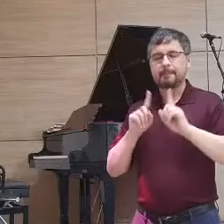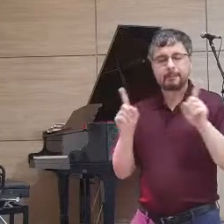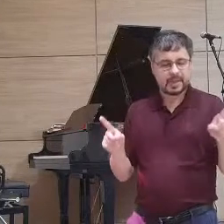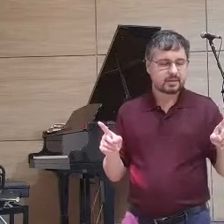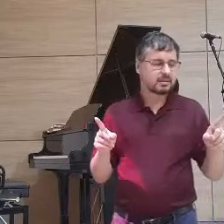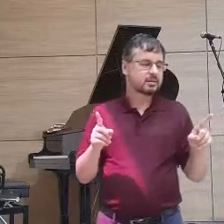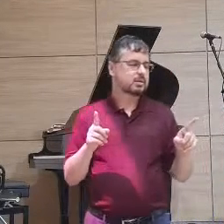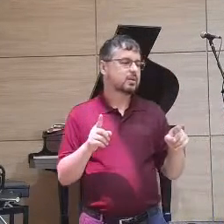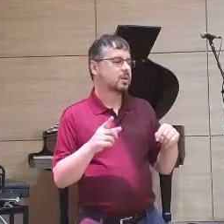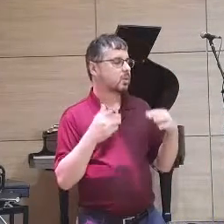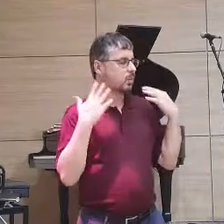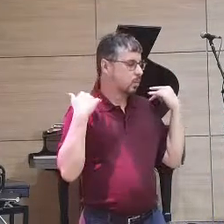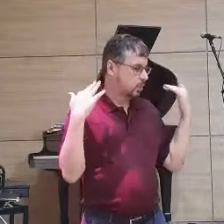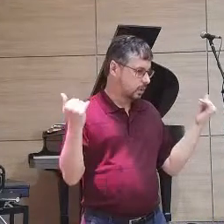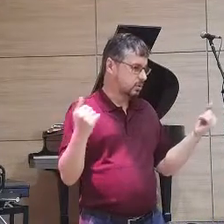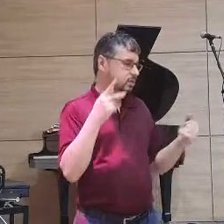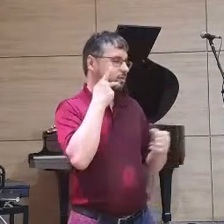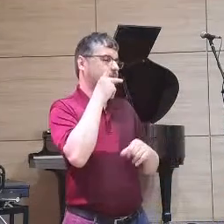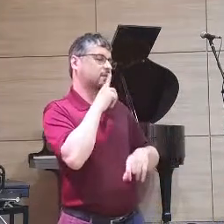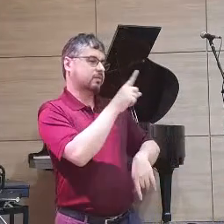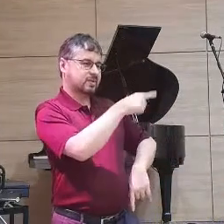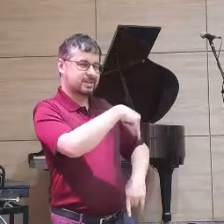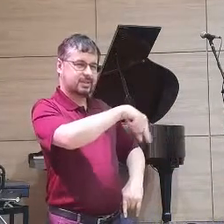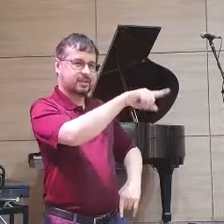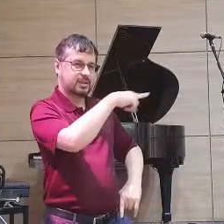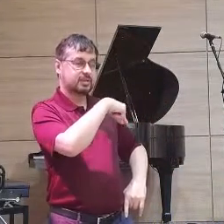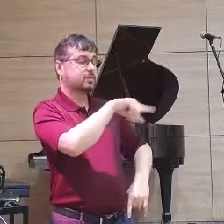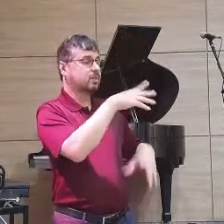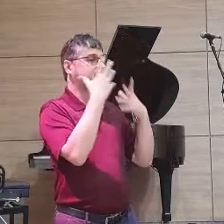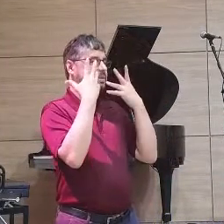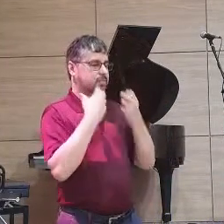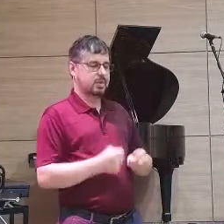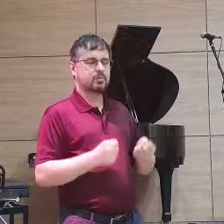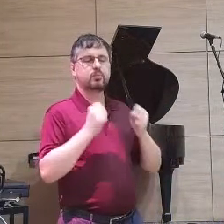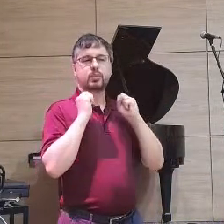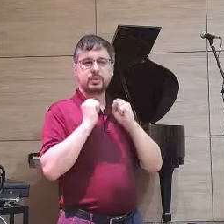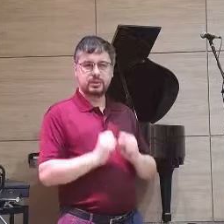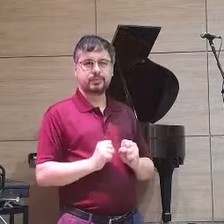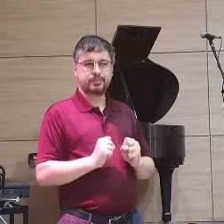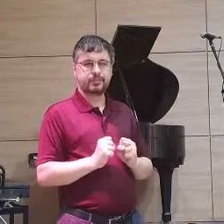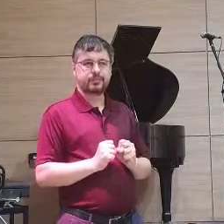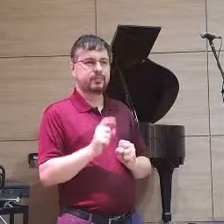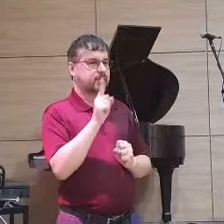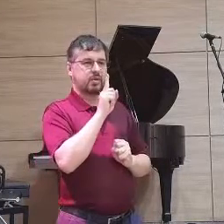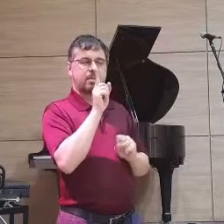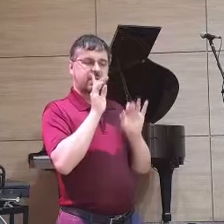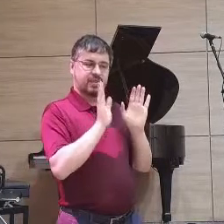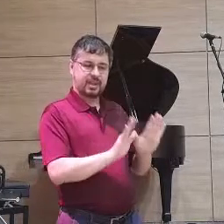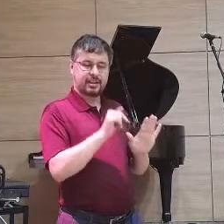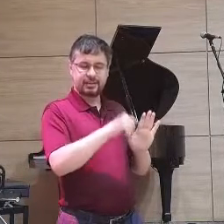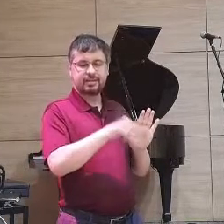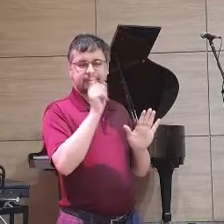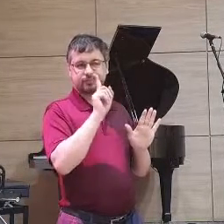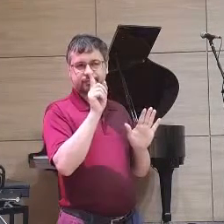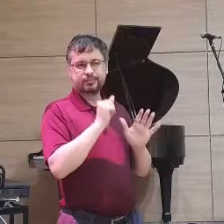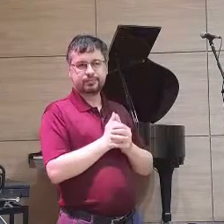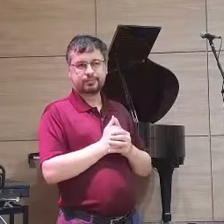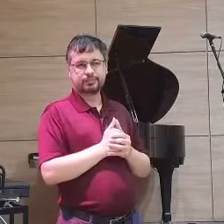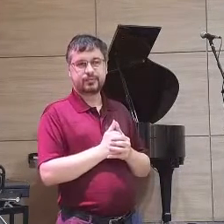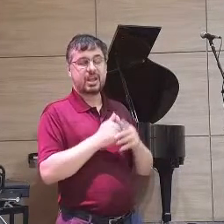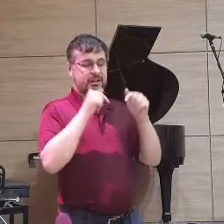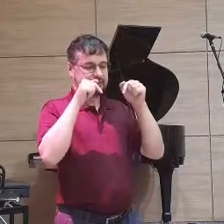diz olha o seguinte e vocês receberão poder mas não é para ficar aqui